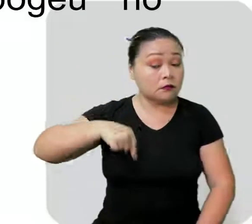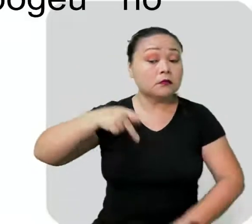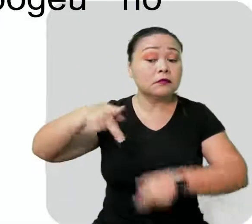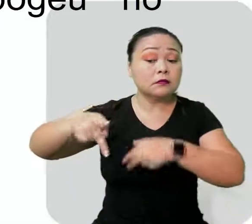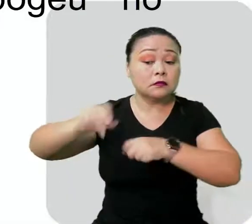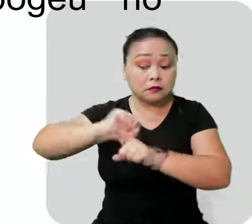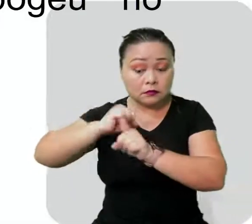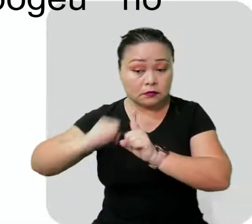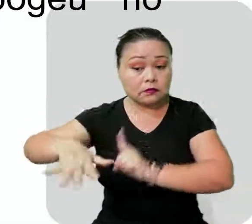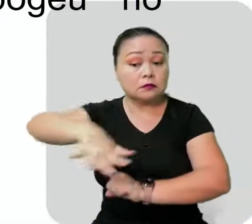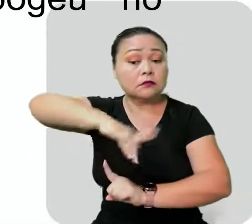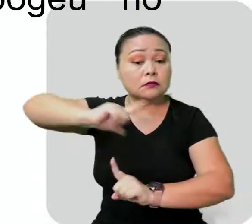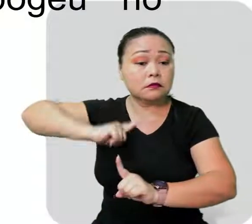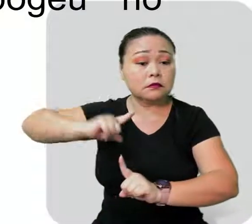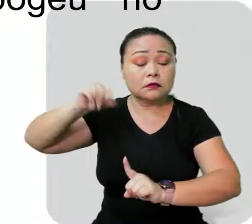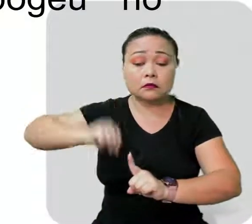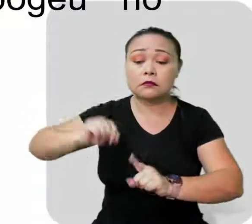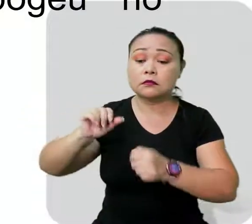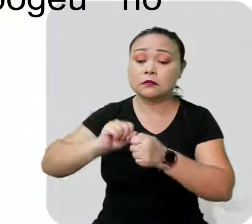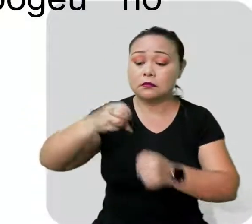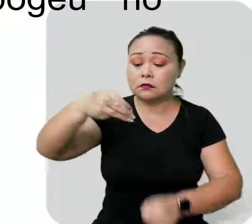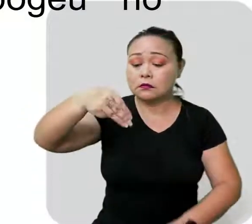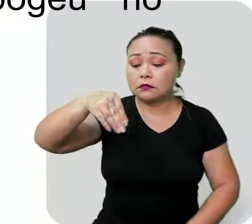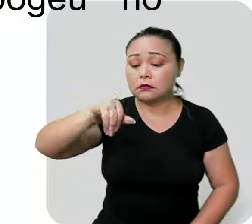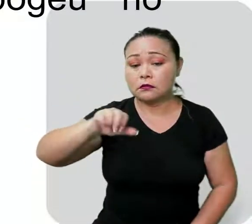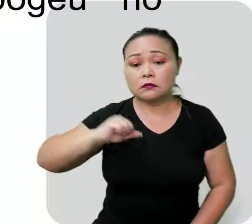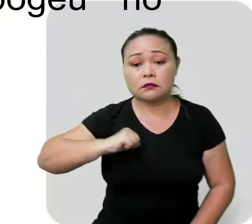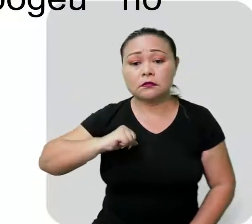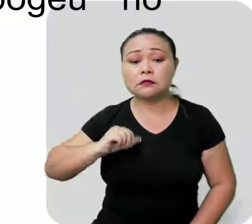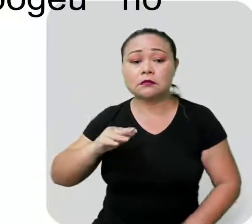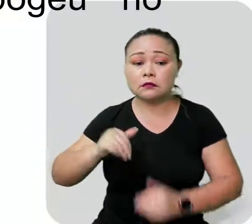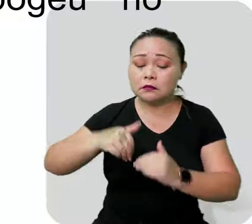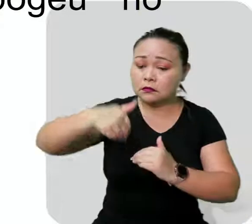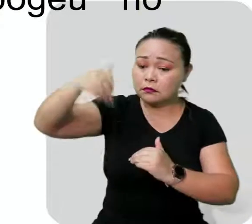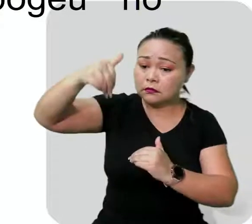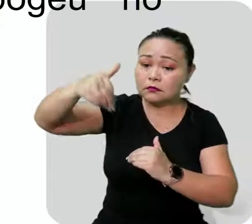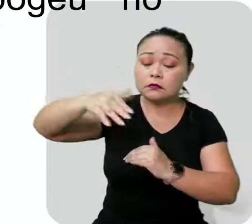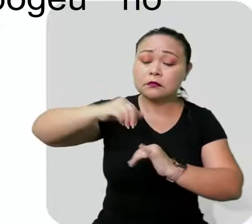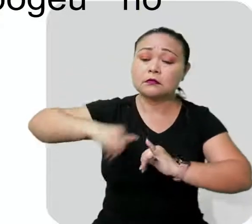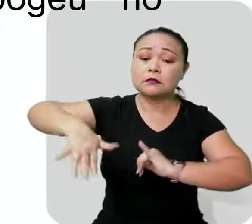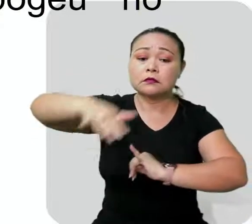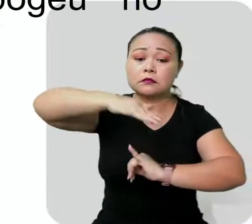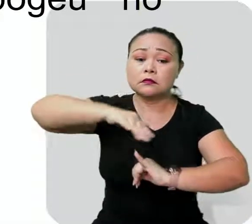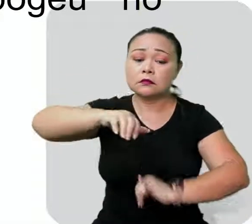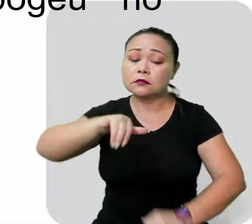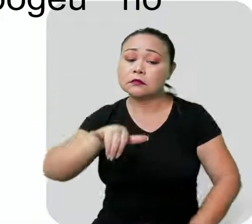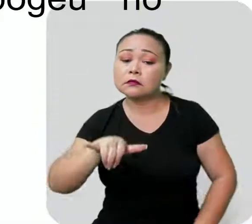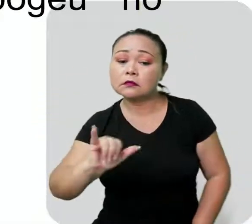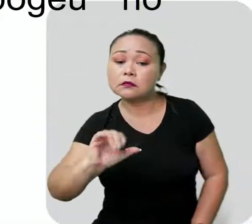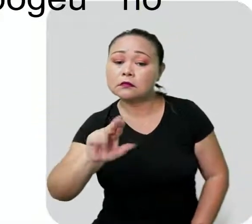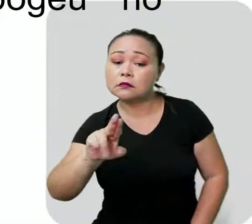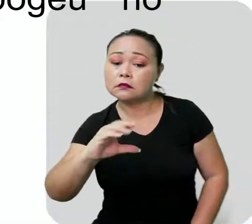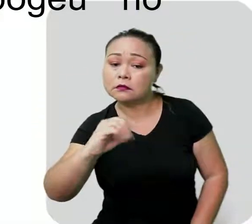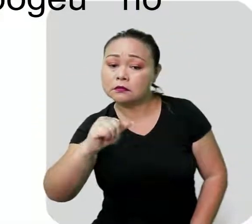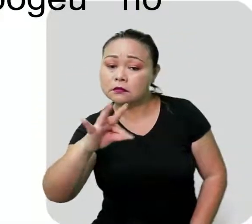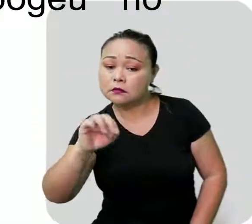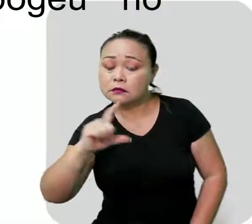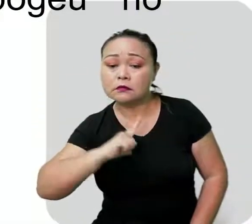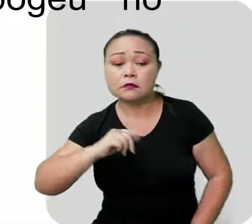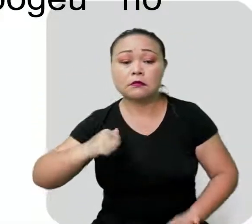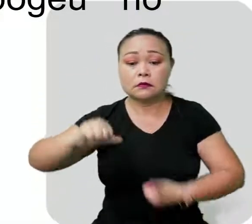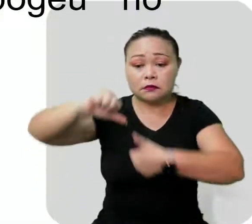com essa a sociedade a civilização maia se desenvolveu na península de Yucatán na América Central